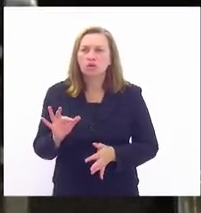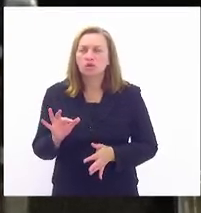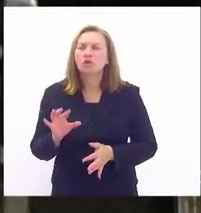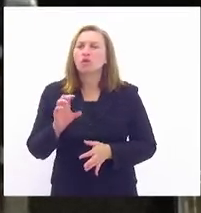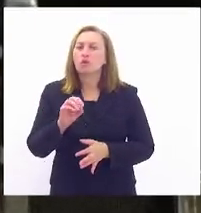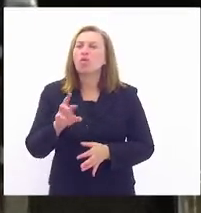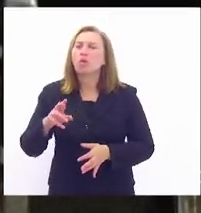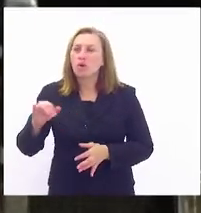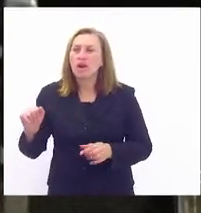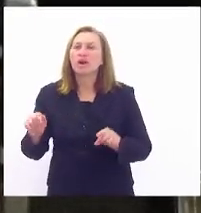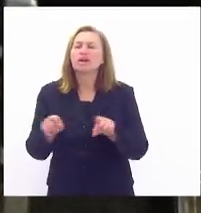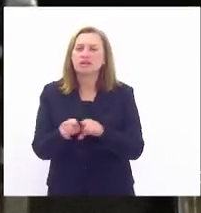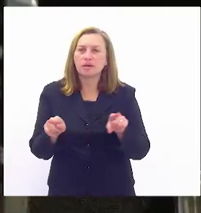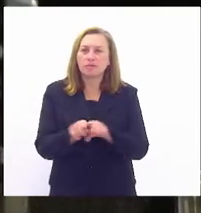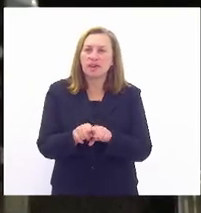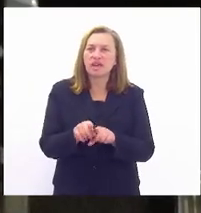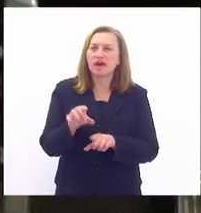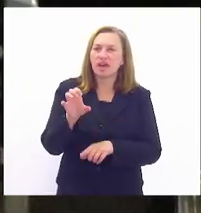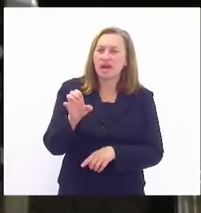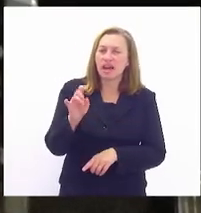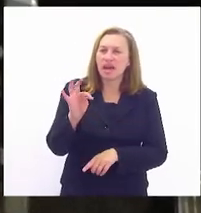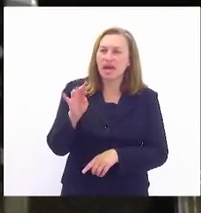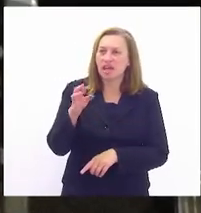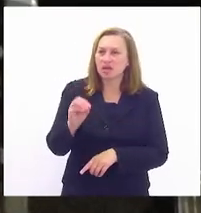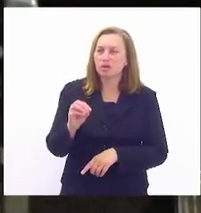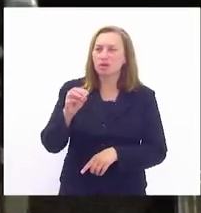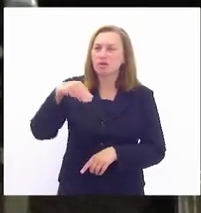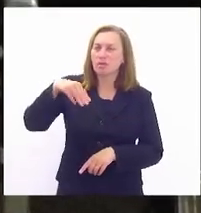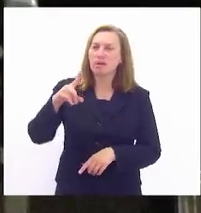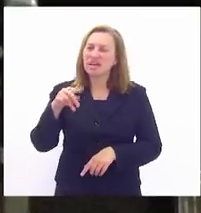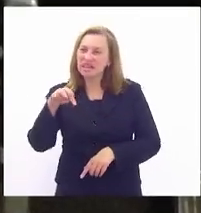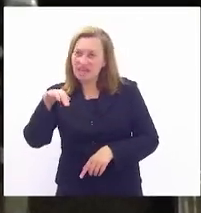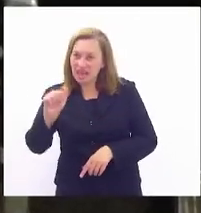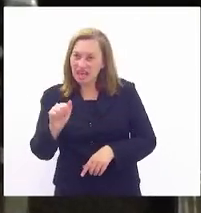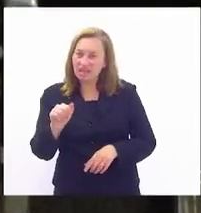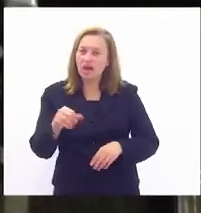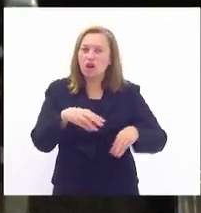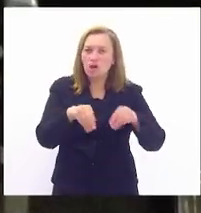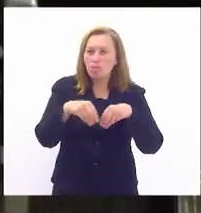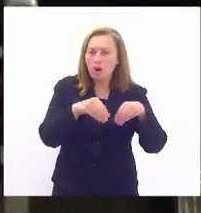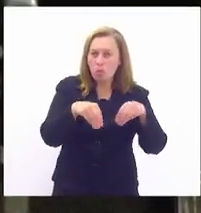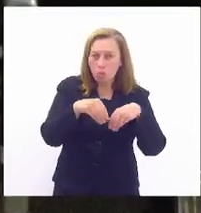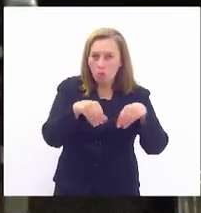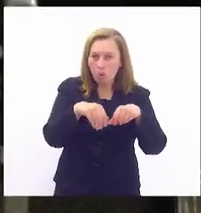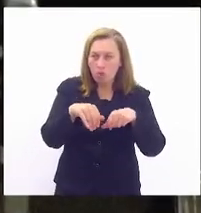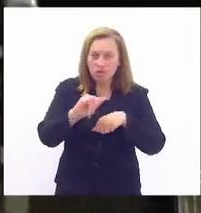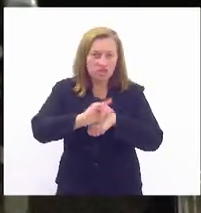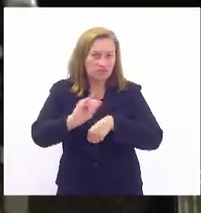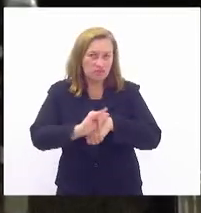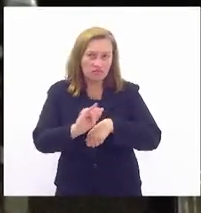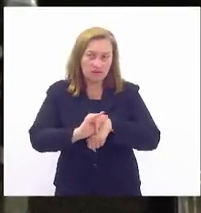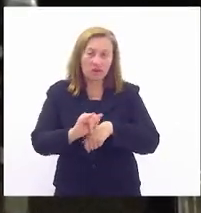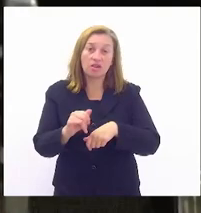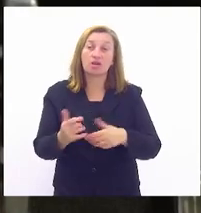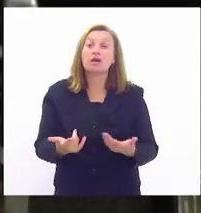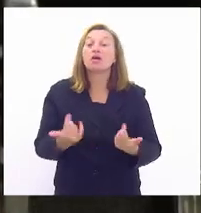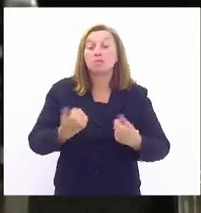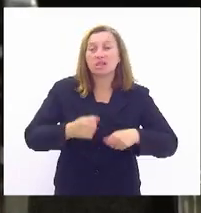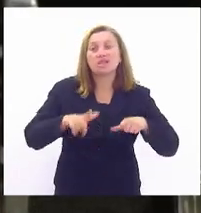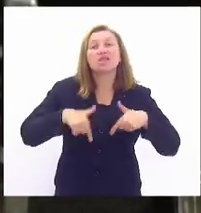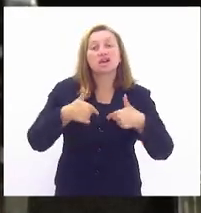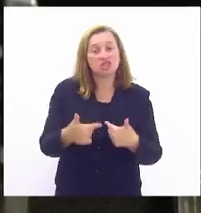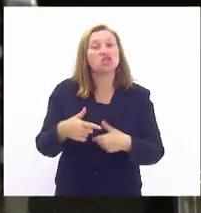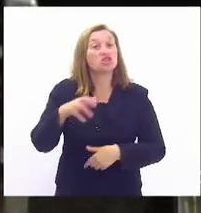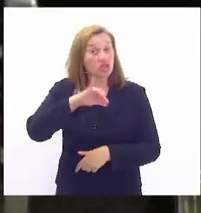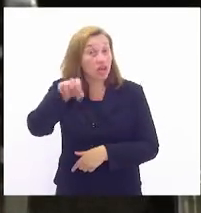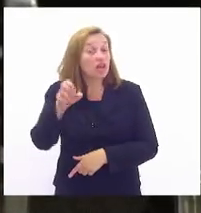também eletromagnéticas para poder segurar a emissão do pó, que é um pó de ferro. Então, essas ações precisam ser tomadas, Jari.